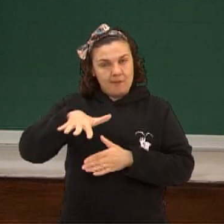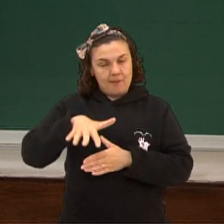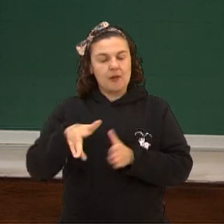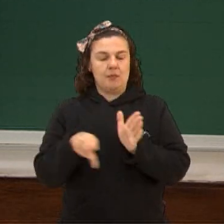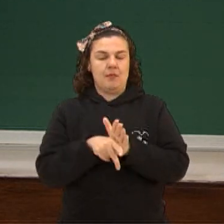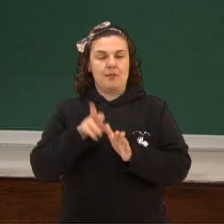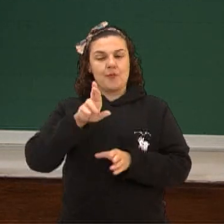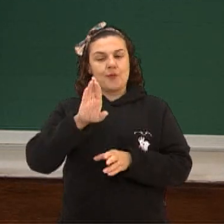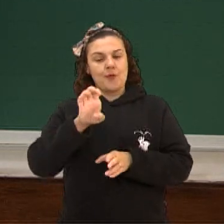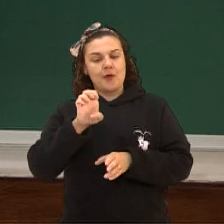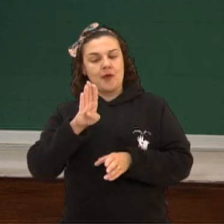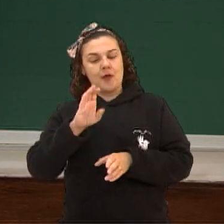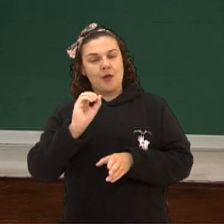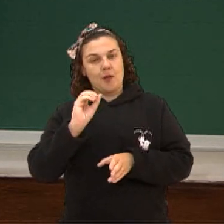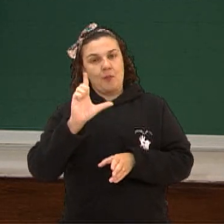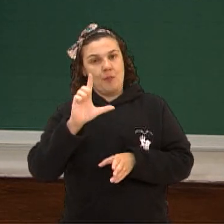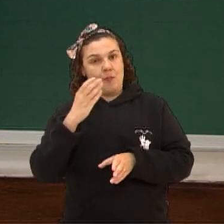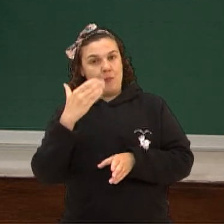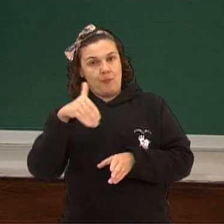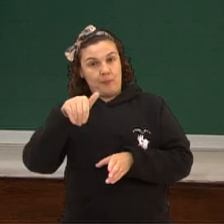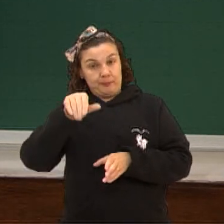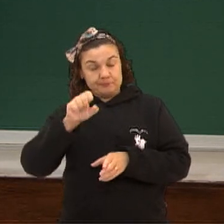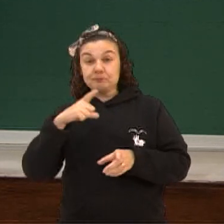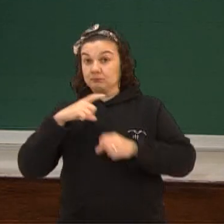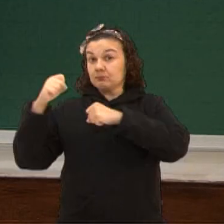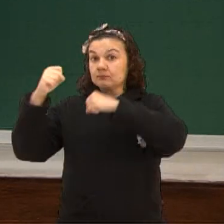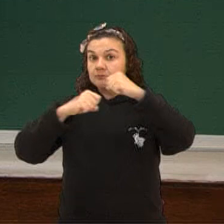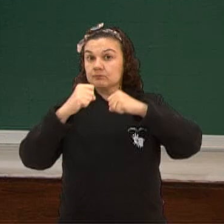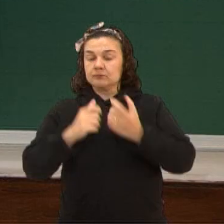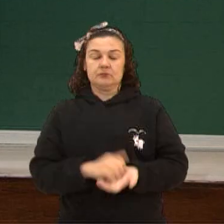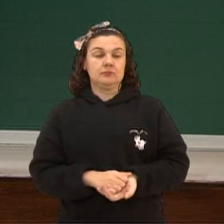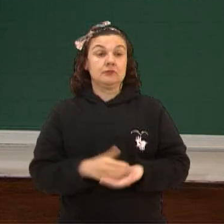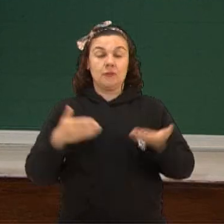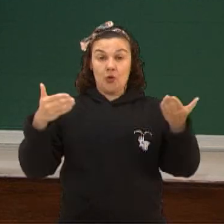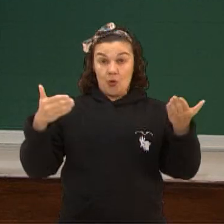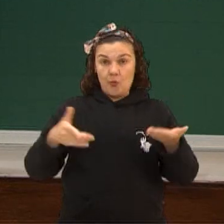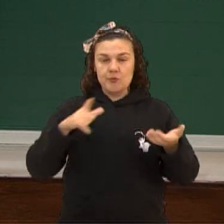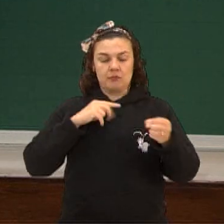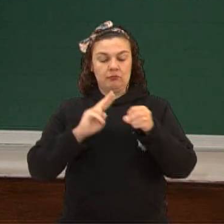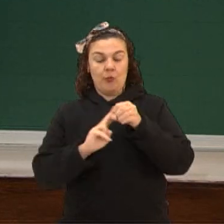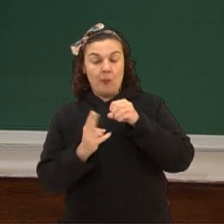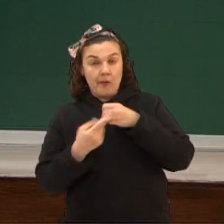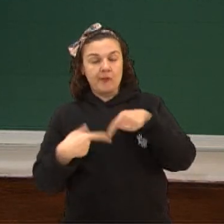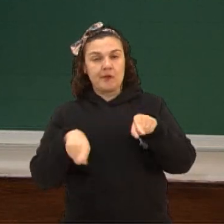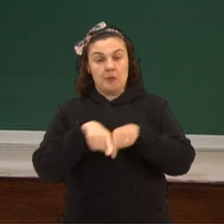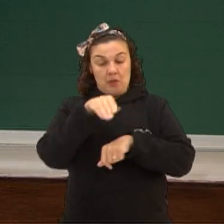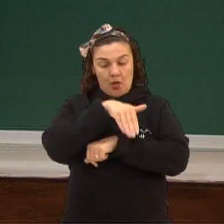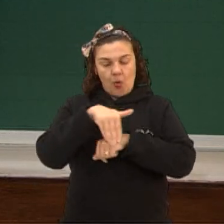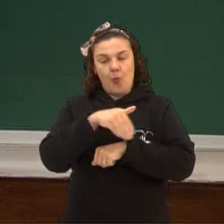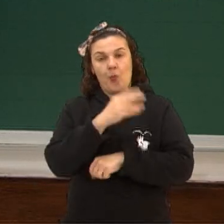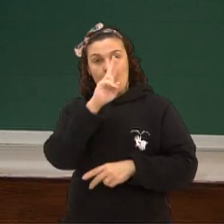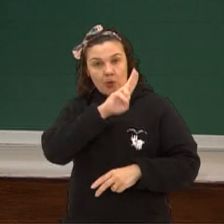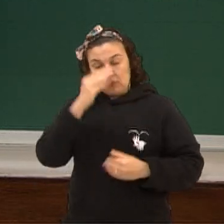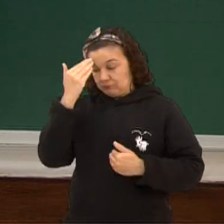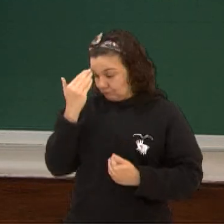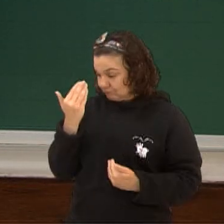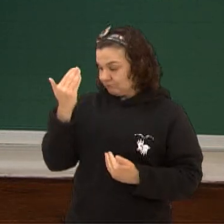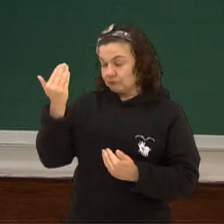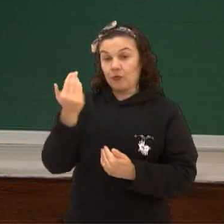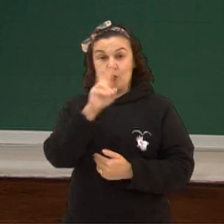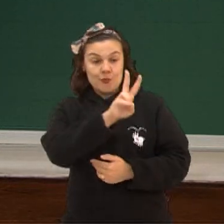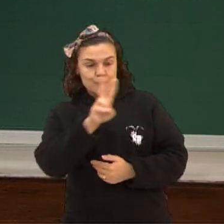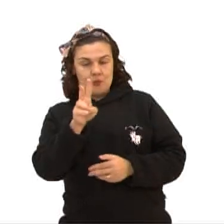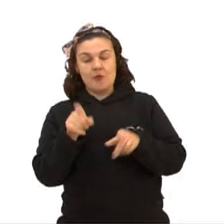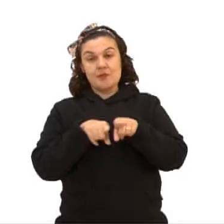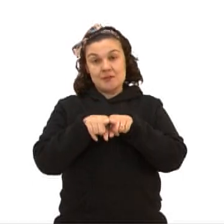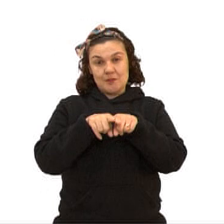bairro Rebouças, né? Nós tínhamos várias indústrias e hoje o bairro e a rua em homenagem aos irmãos Rebouças. Tem uma imagem